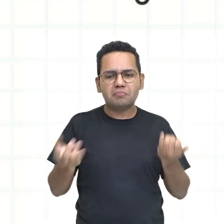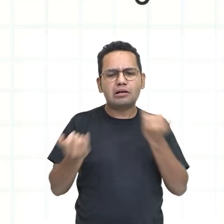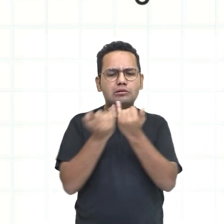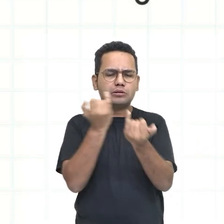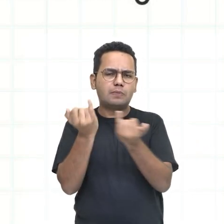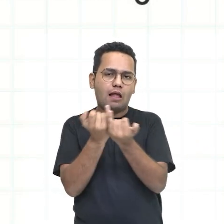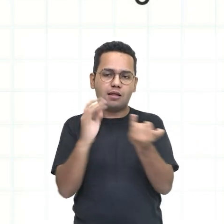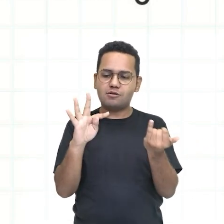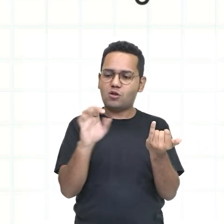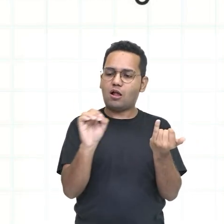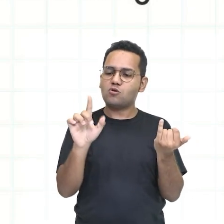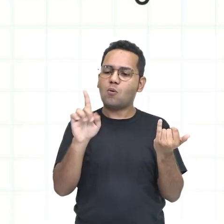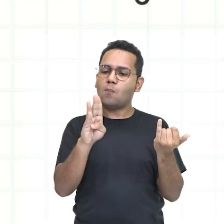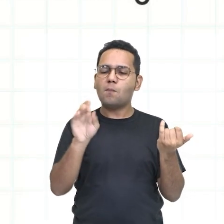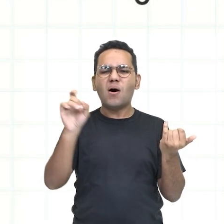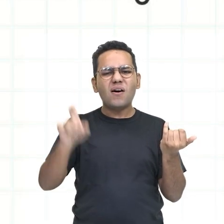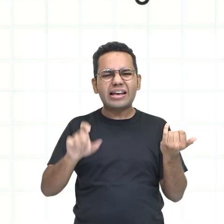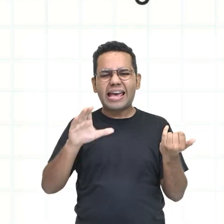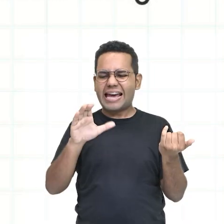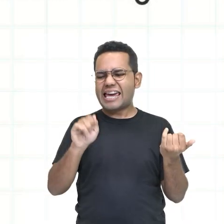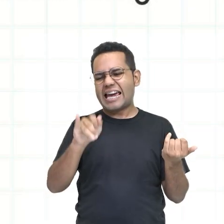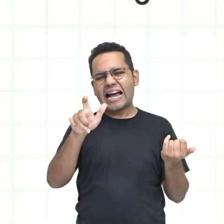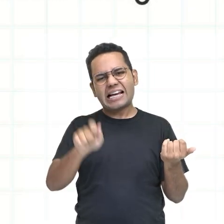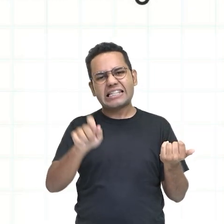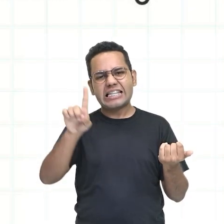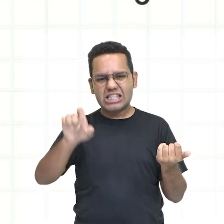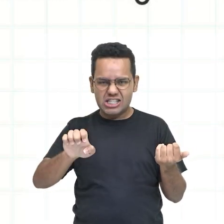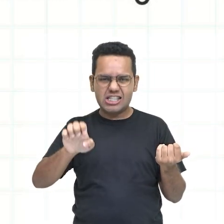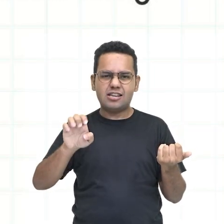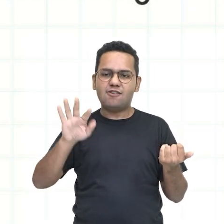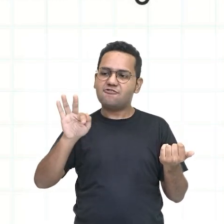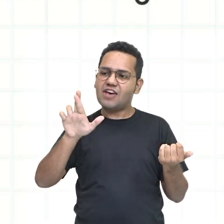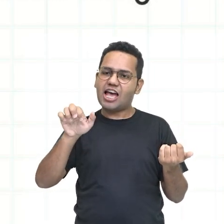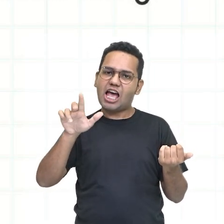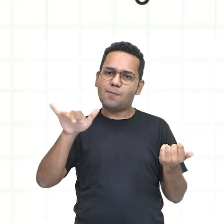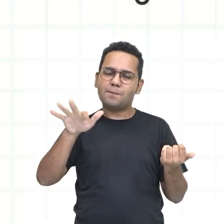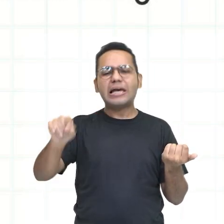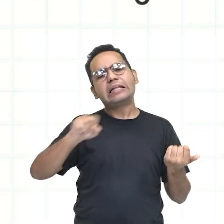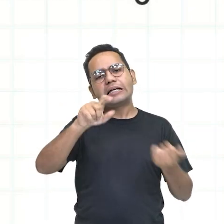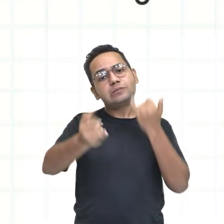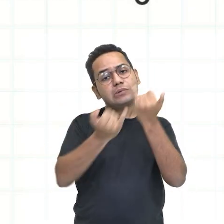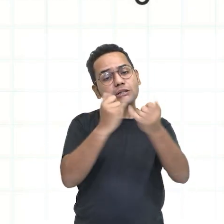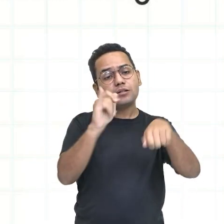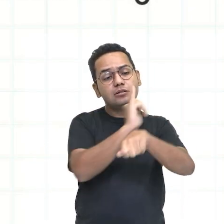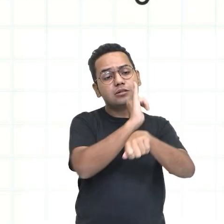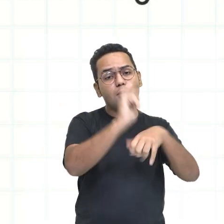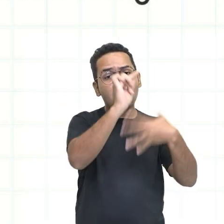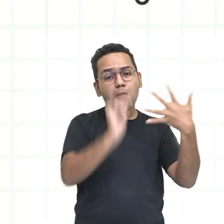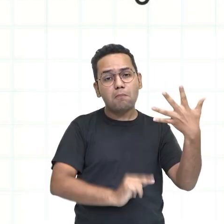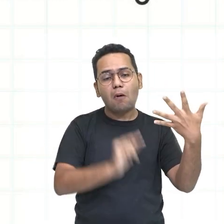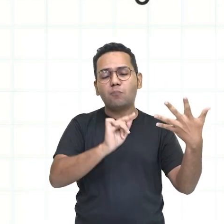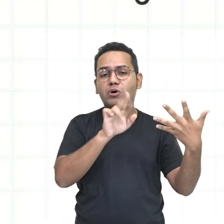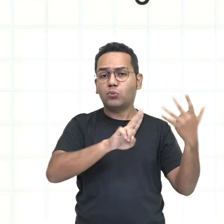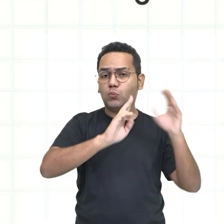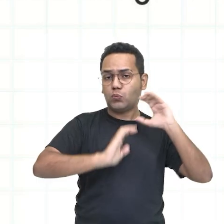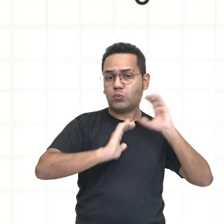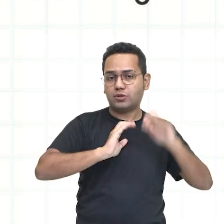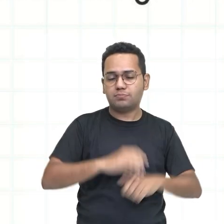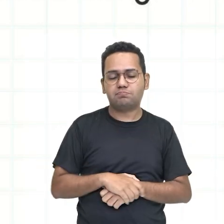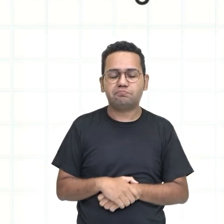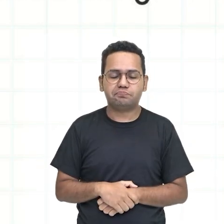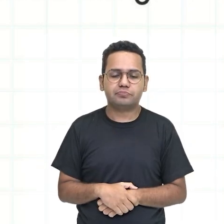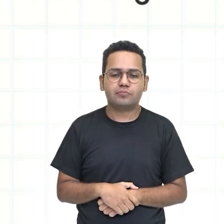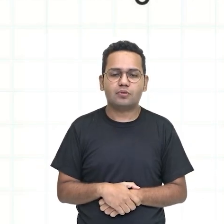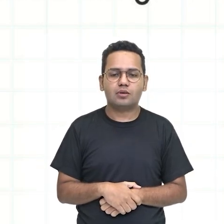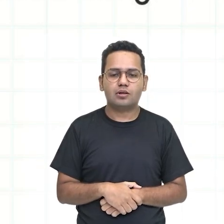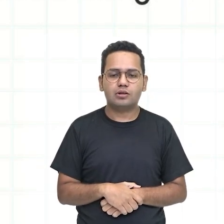com caixa de ferramentas é nesse sentido, tá? Aí, continuando. Put it simple, colocando de forma simples, verbal